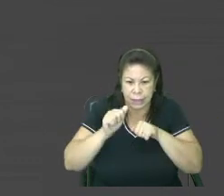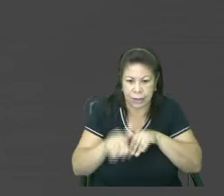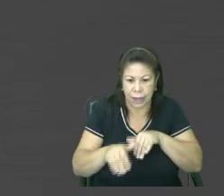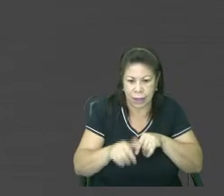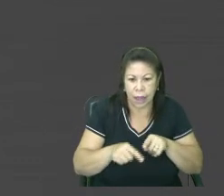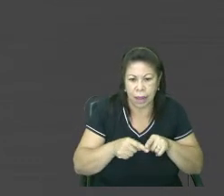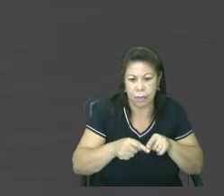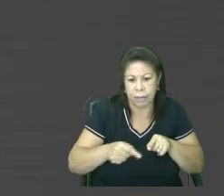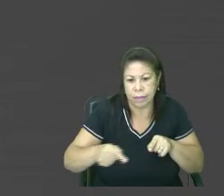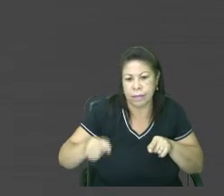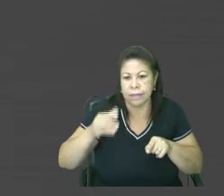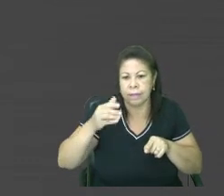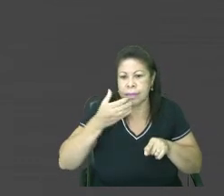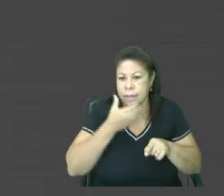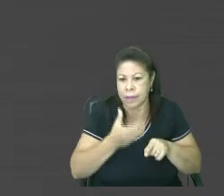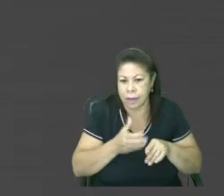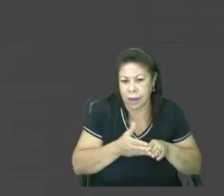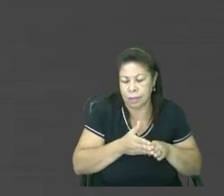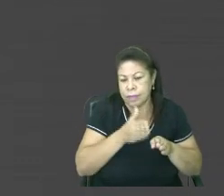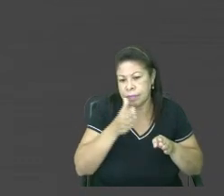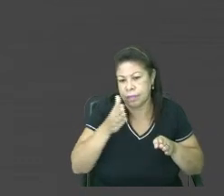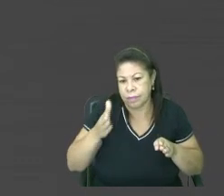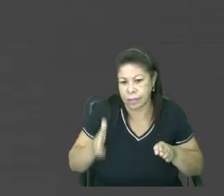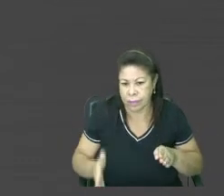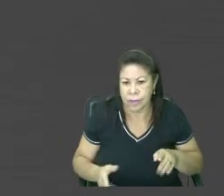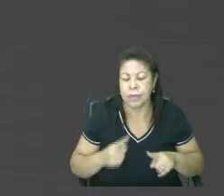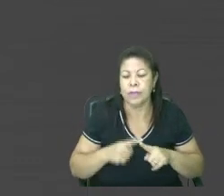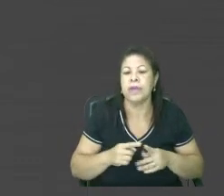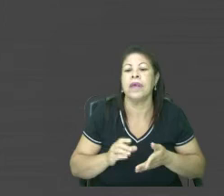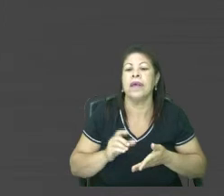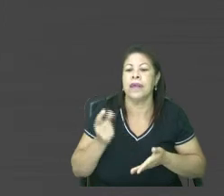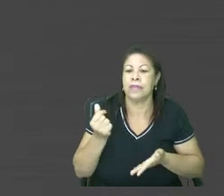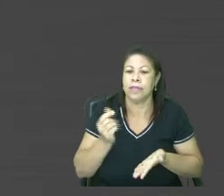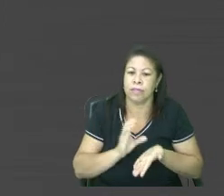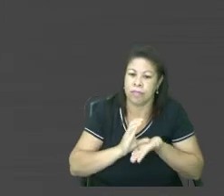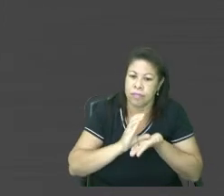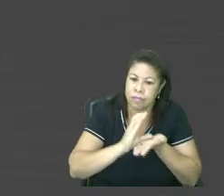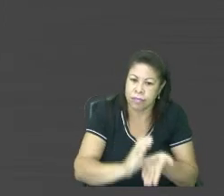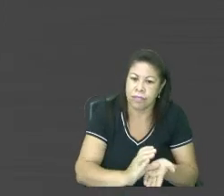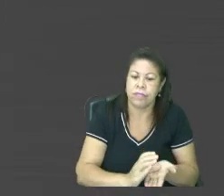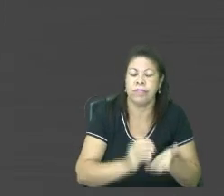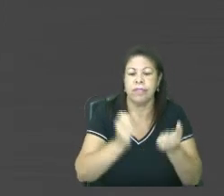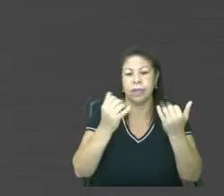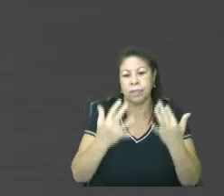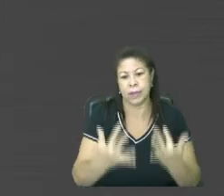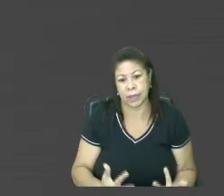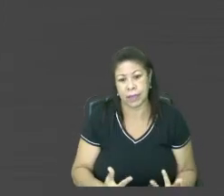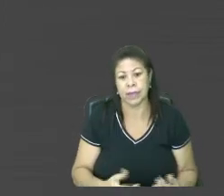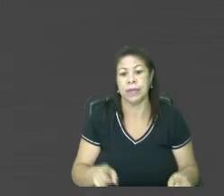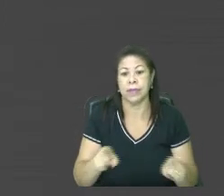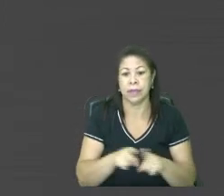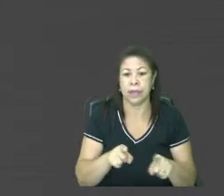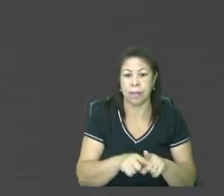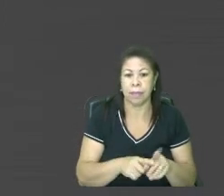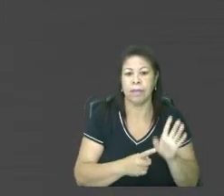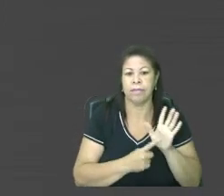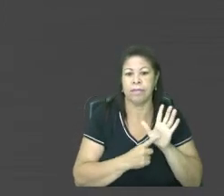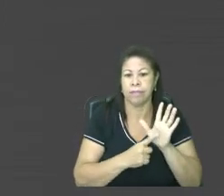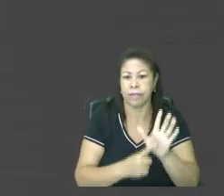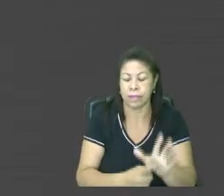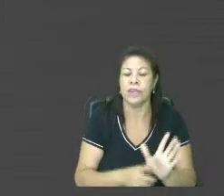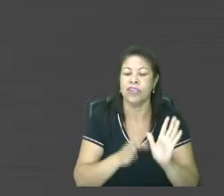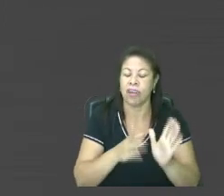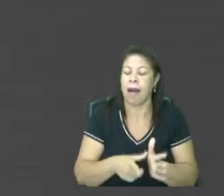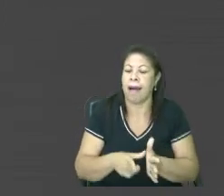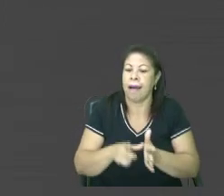Saúde, que é um instrumento aí de prestação de contas. A gente gostaria de ressaltar que o mesmo material foi apresentado ao Conselho de Saúde